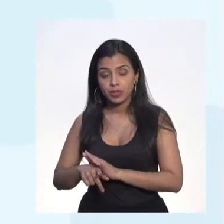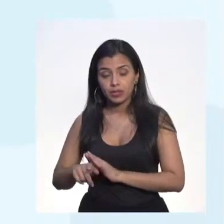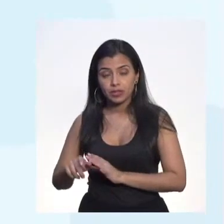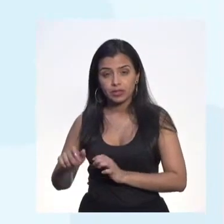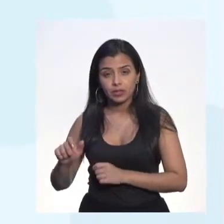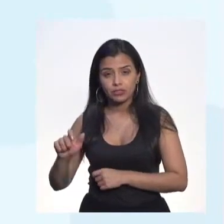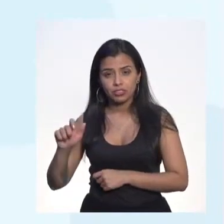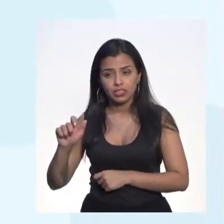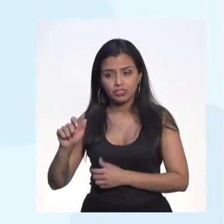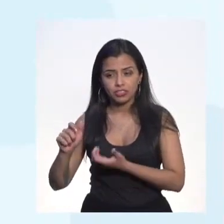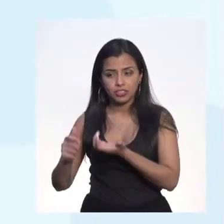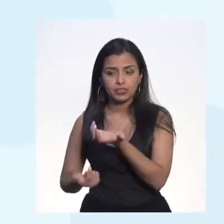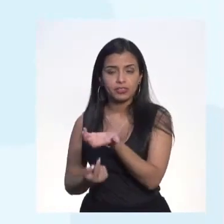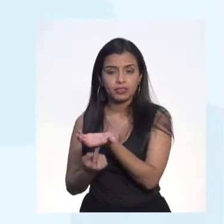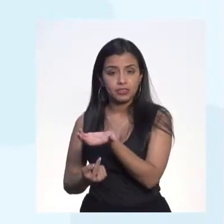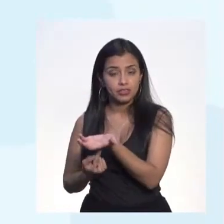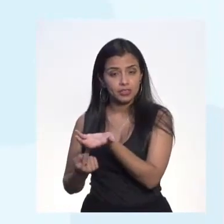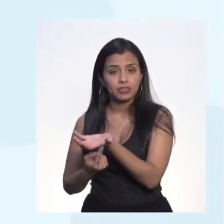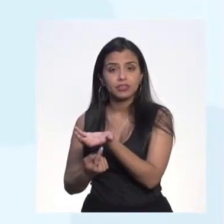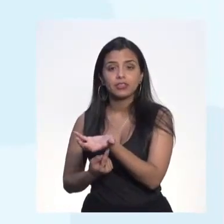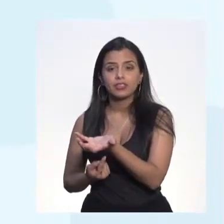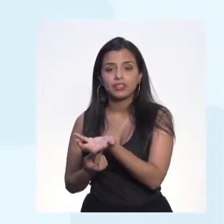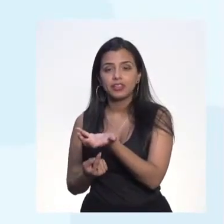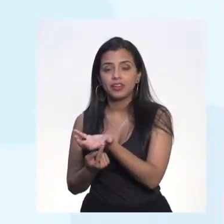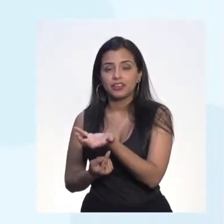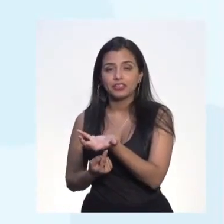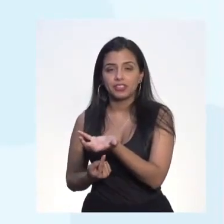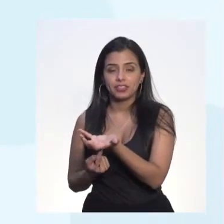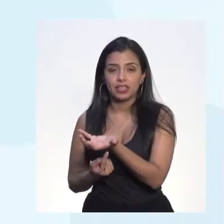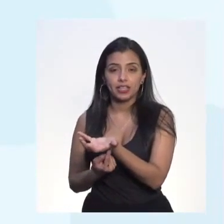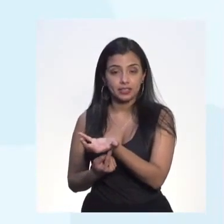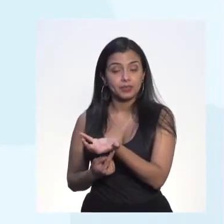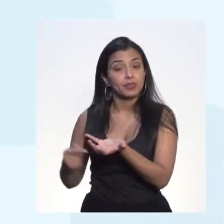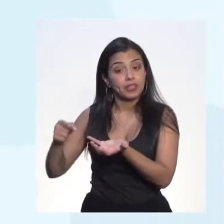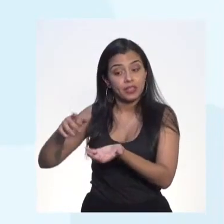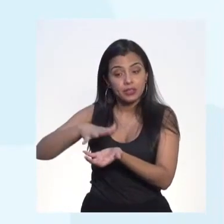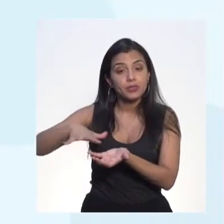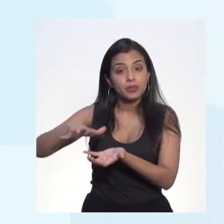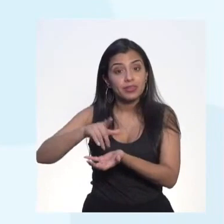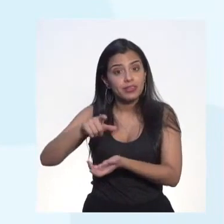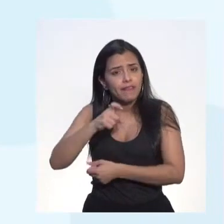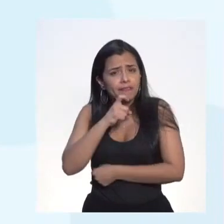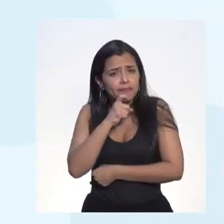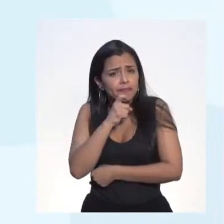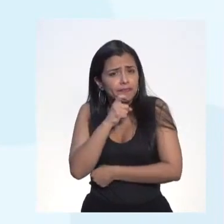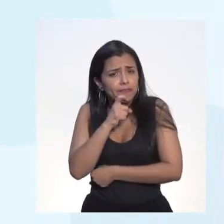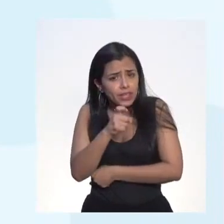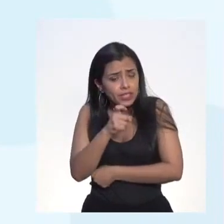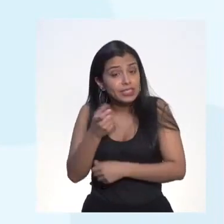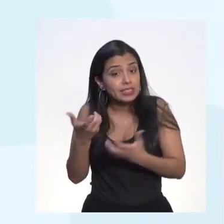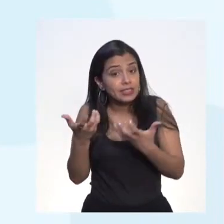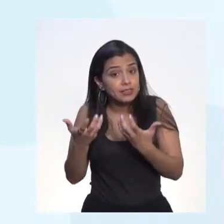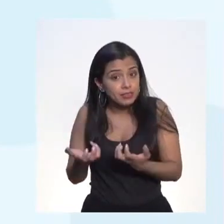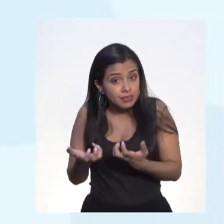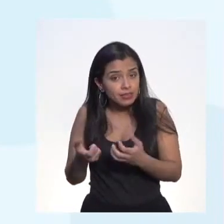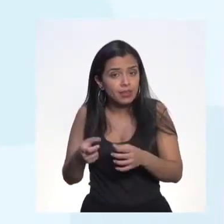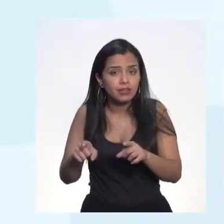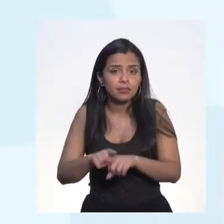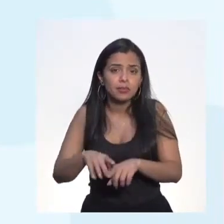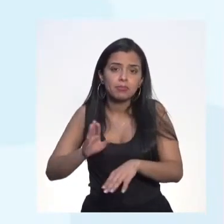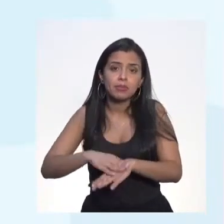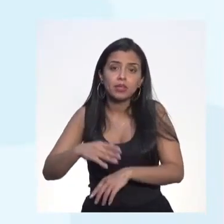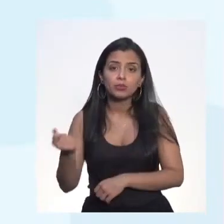indo até a região norte, lembrando que essa massa polar é extremamente fria e mais seca do que essa massa